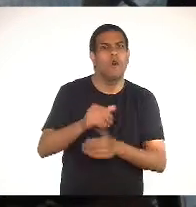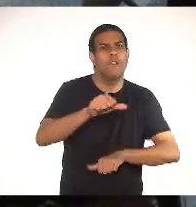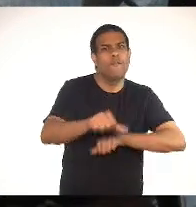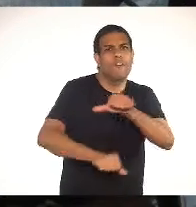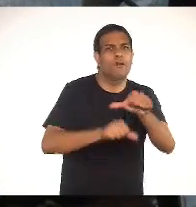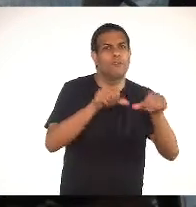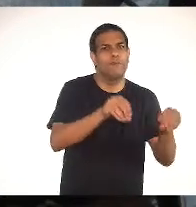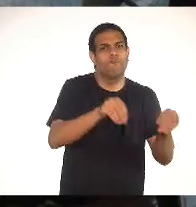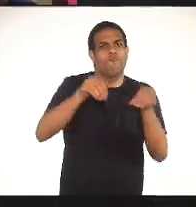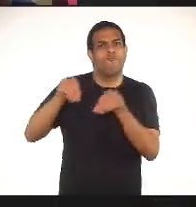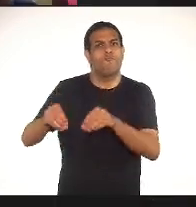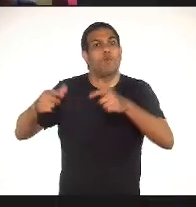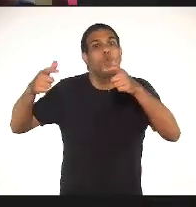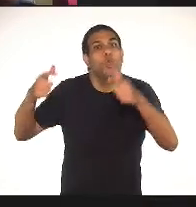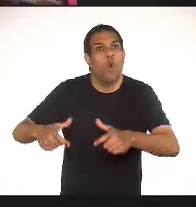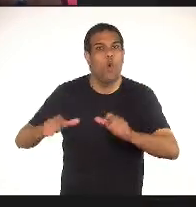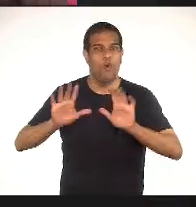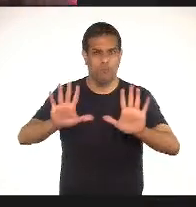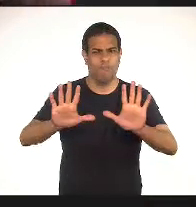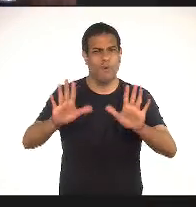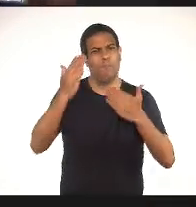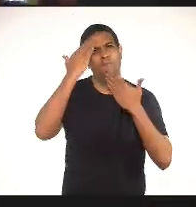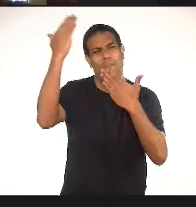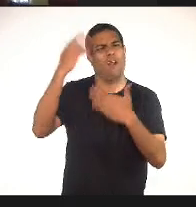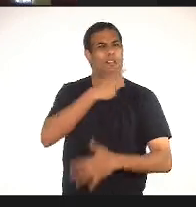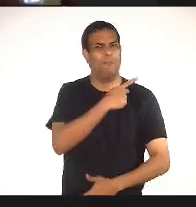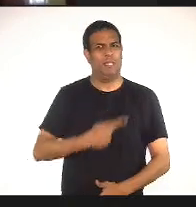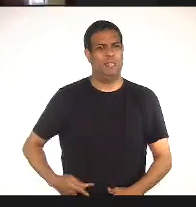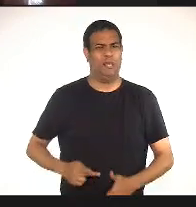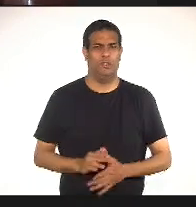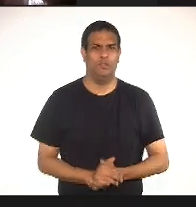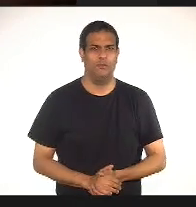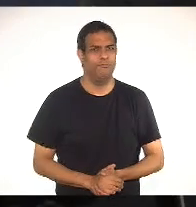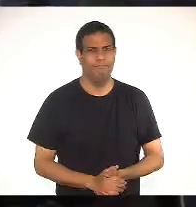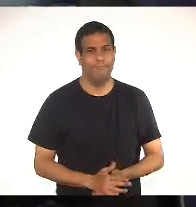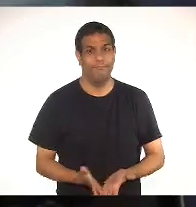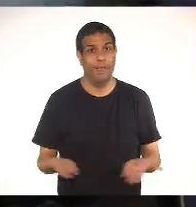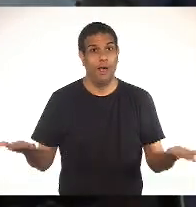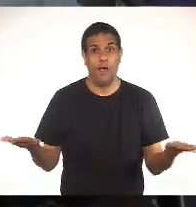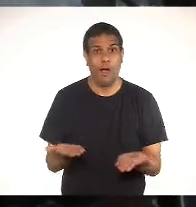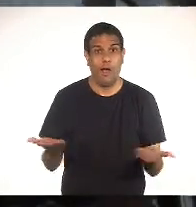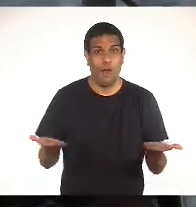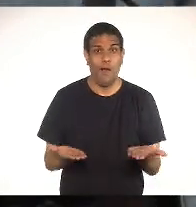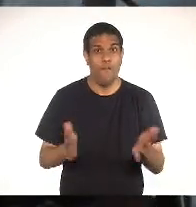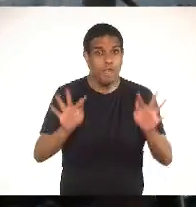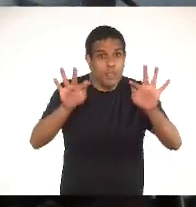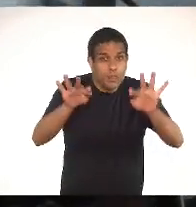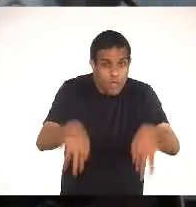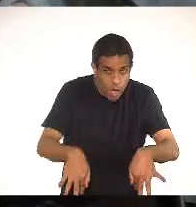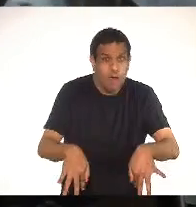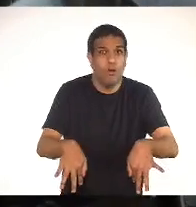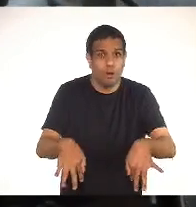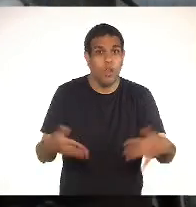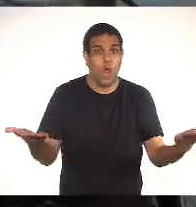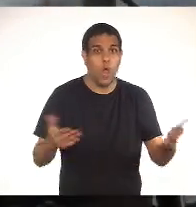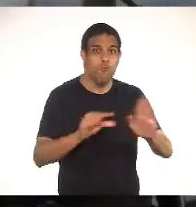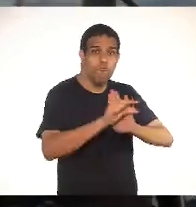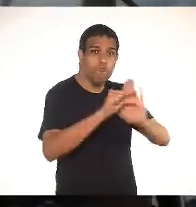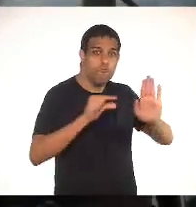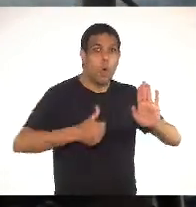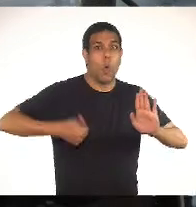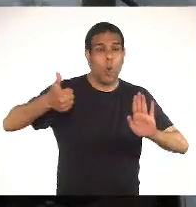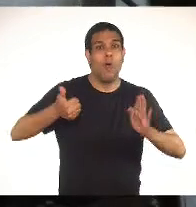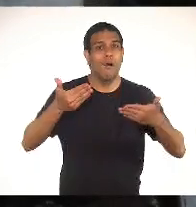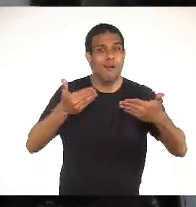mudanças. Tá bom, obrigado, presidente. Tá? Ok. Nada mais a tratar na ordem do dia da primeira sessão extraordinária,